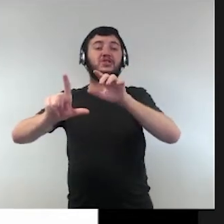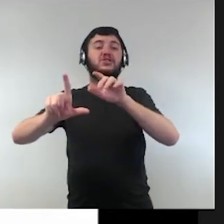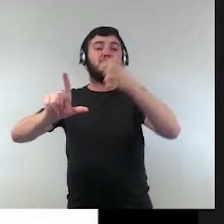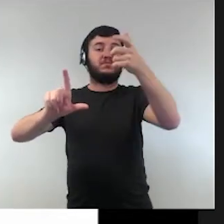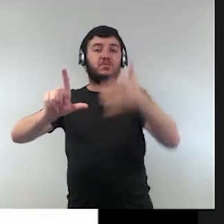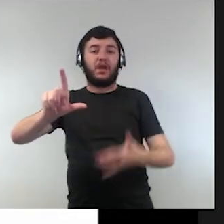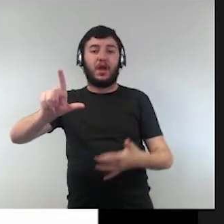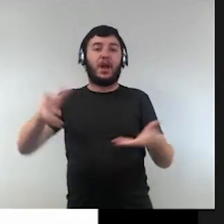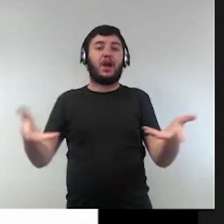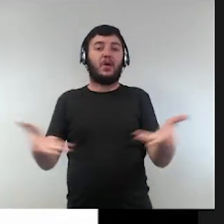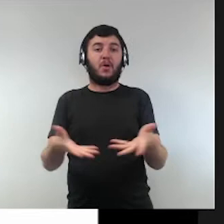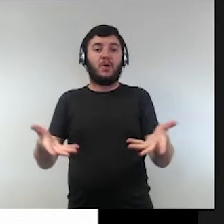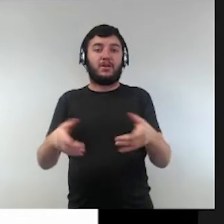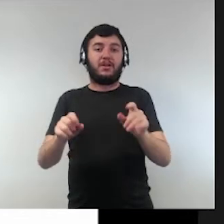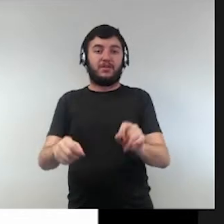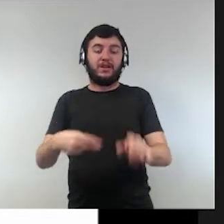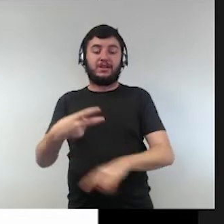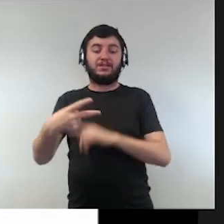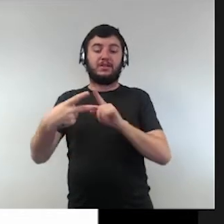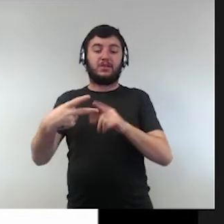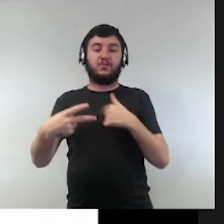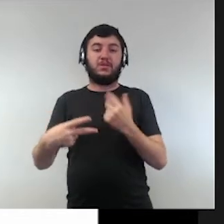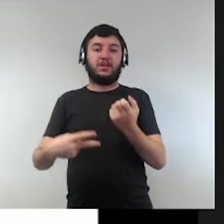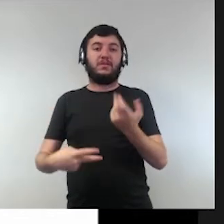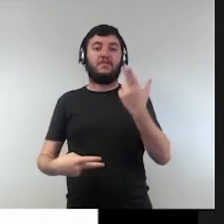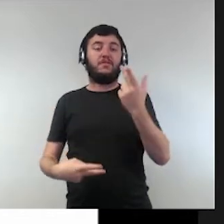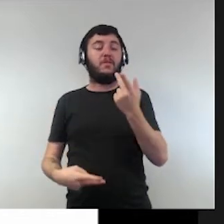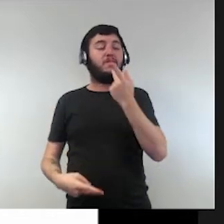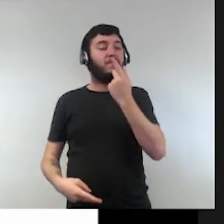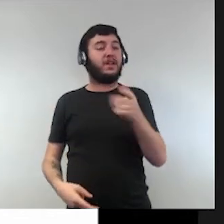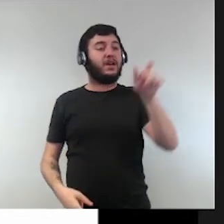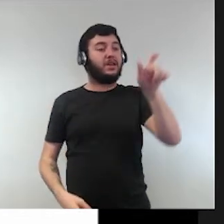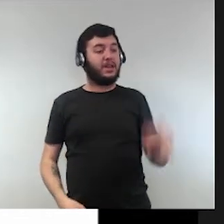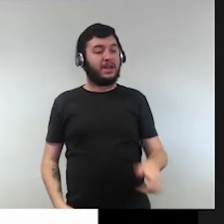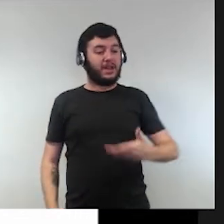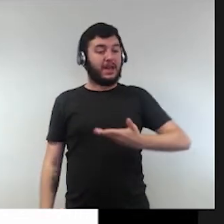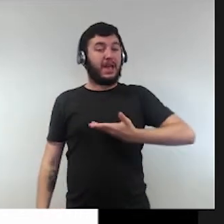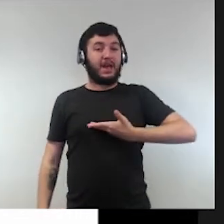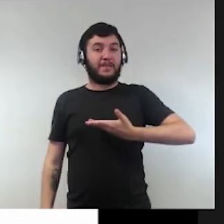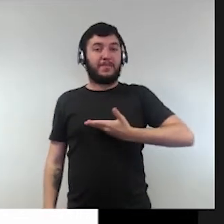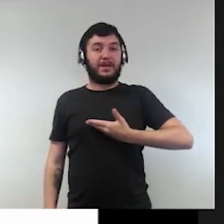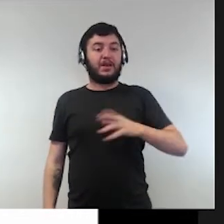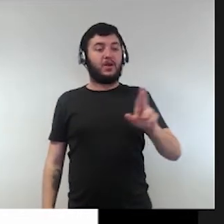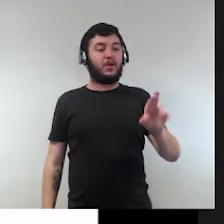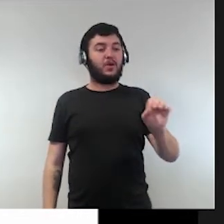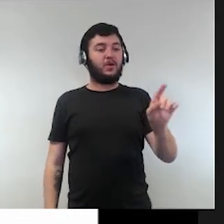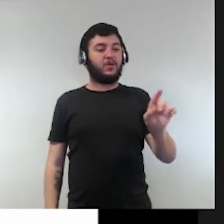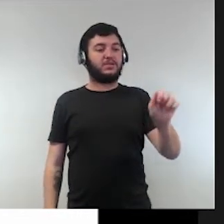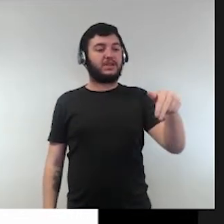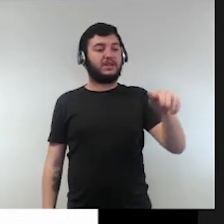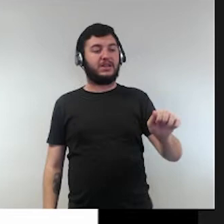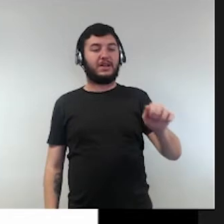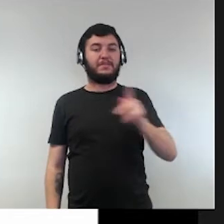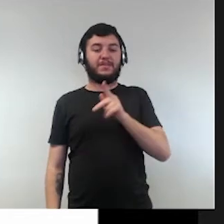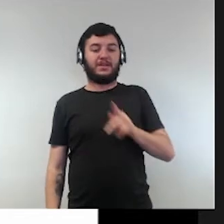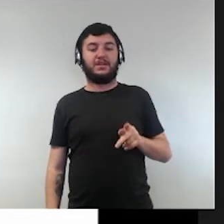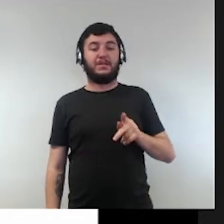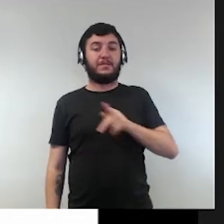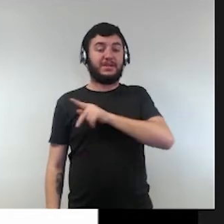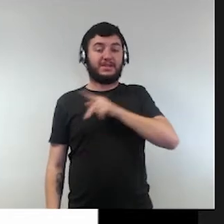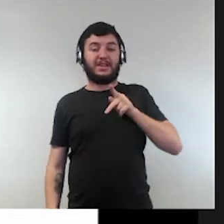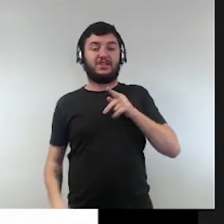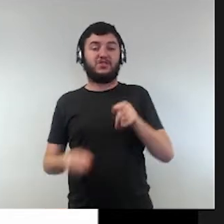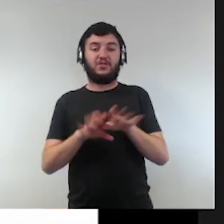também de externar na pessoa da colega Rosana Jambo, aqui presente, preside a comissão lá de Alagoas, o meu carinho,